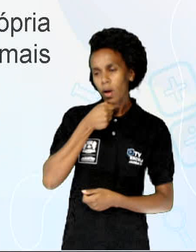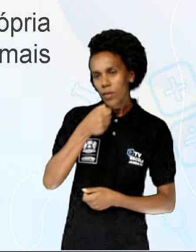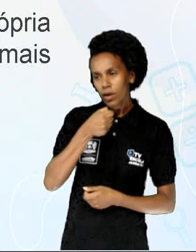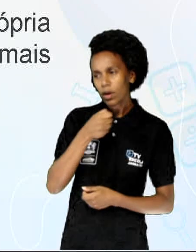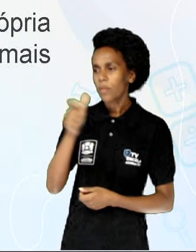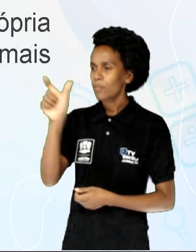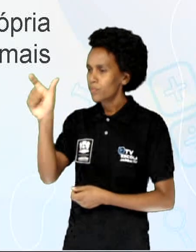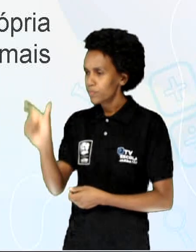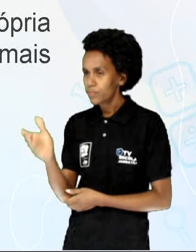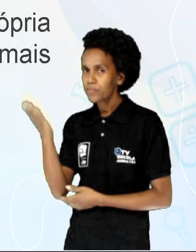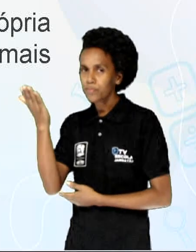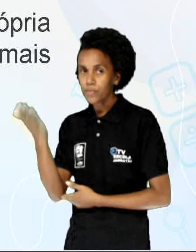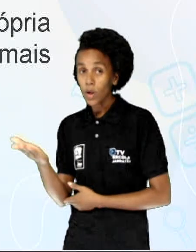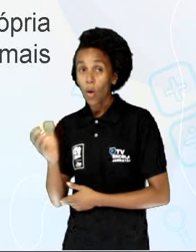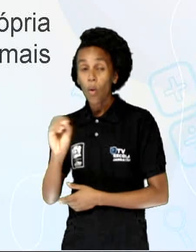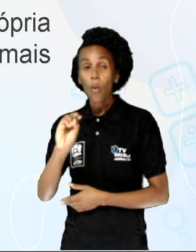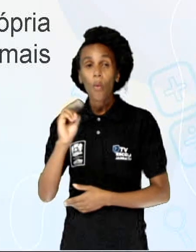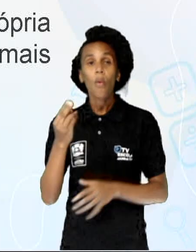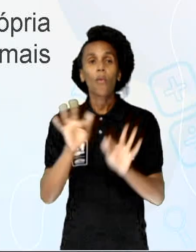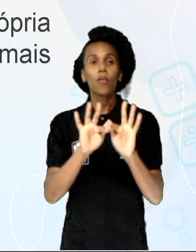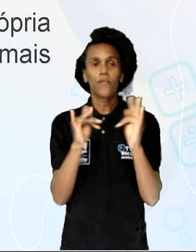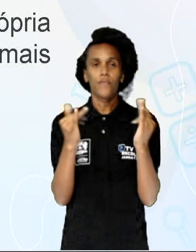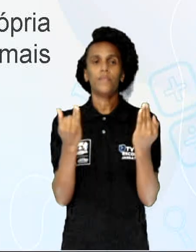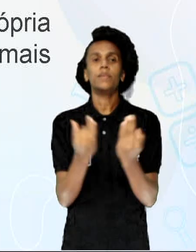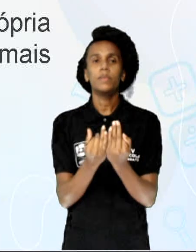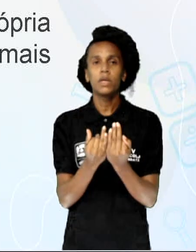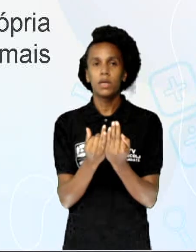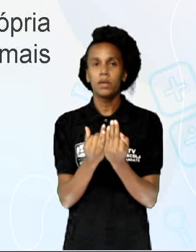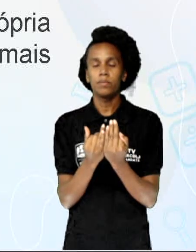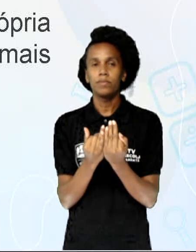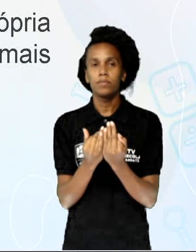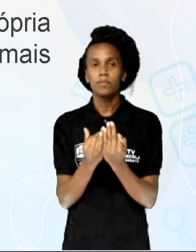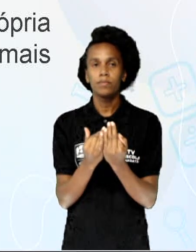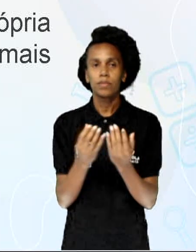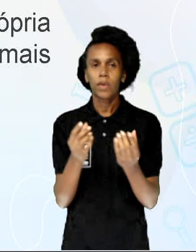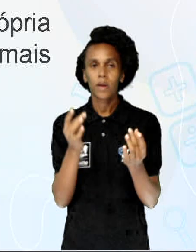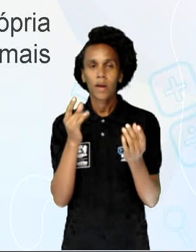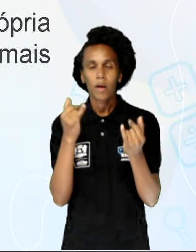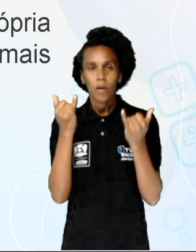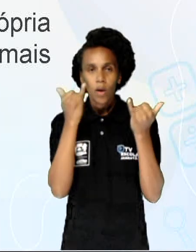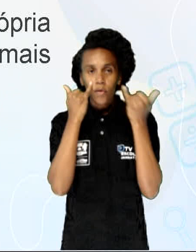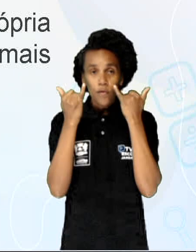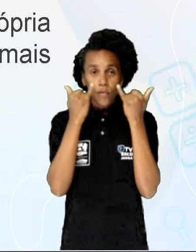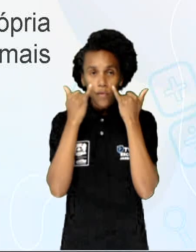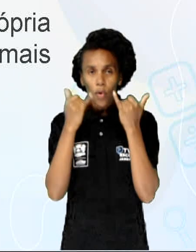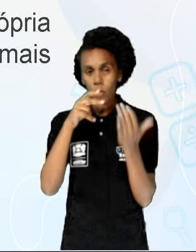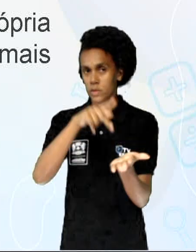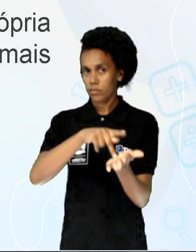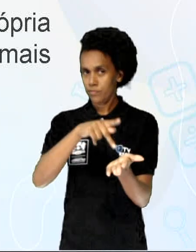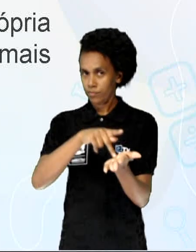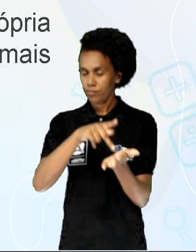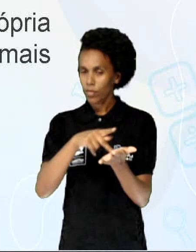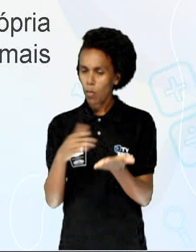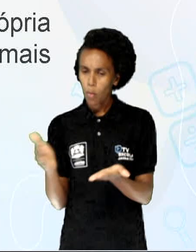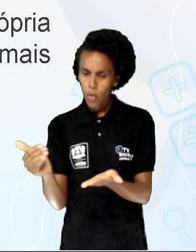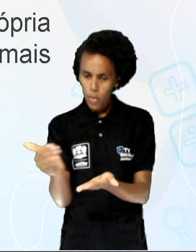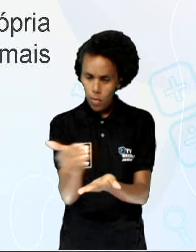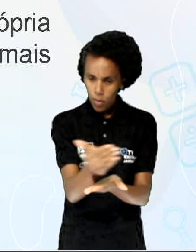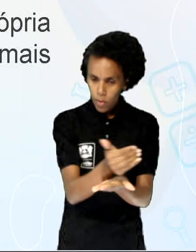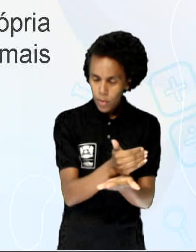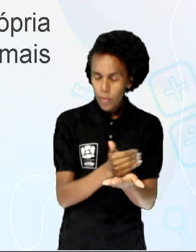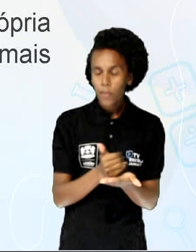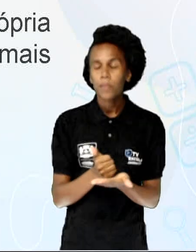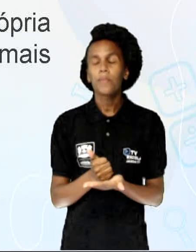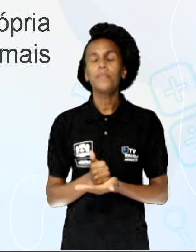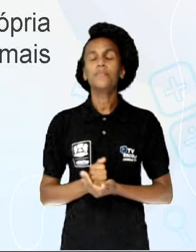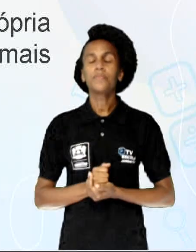coletar informações verídicas e verdadeiras, tá? Torna ainda mais verossímil as informações relatadas